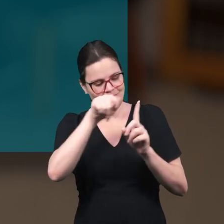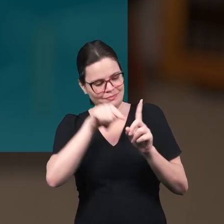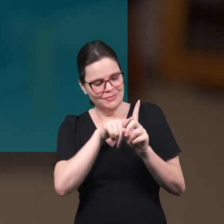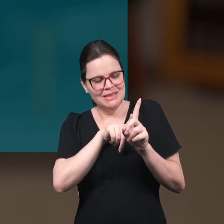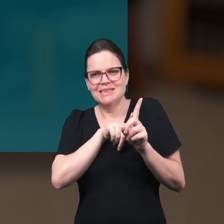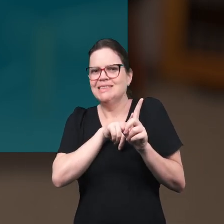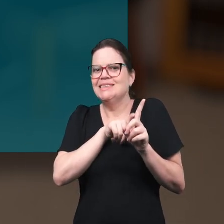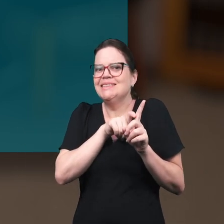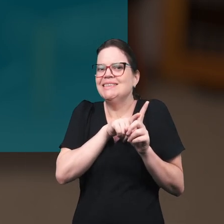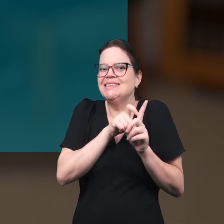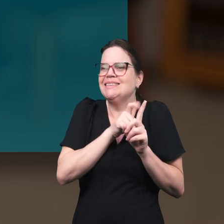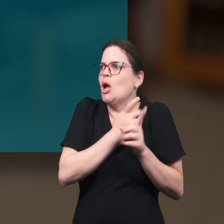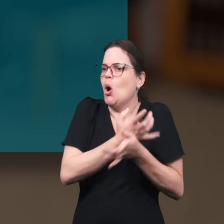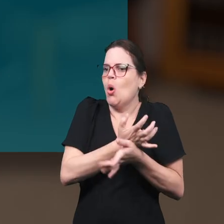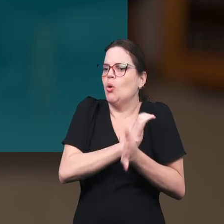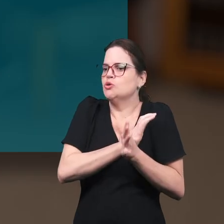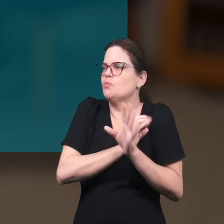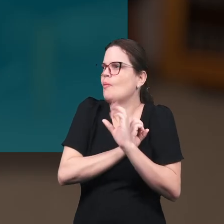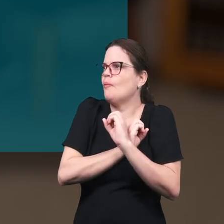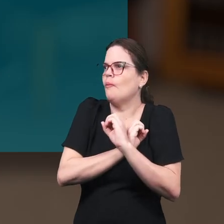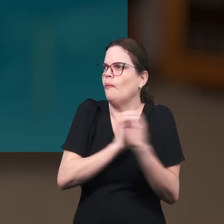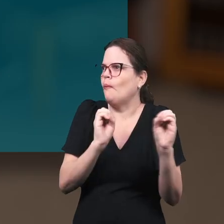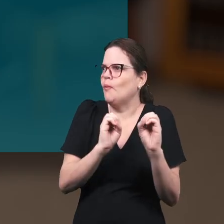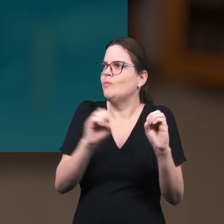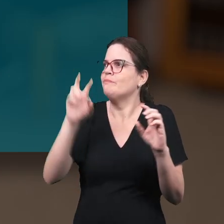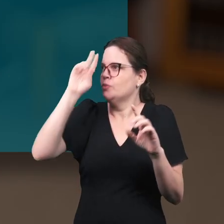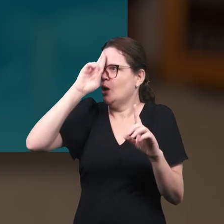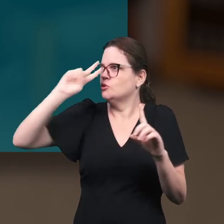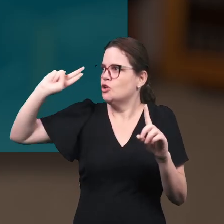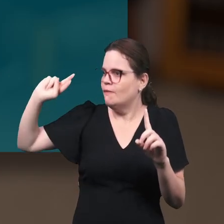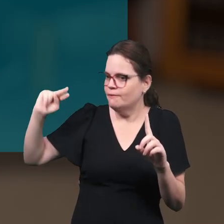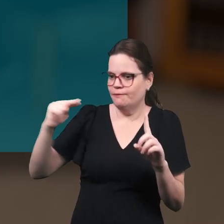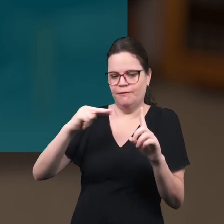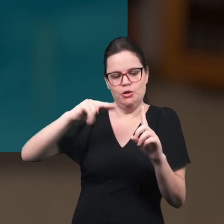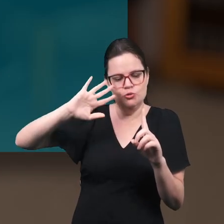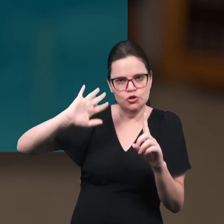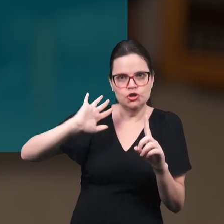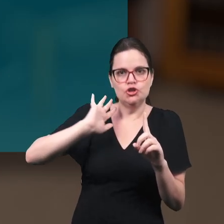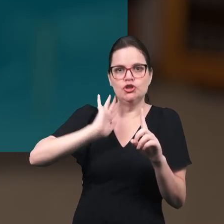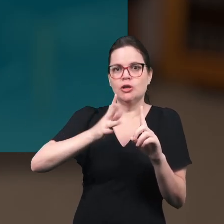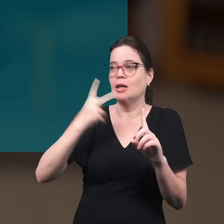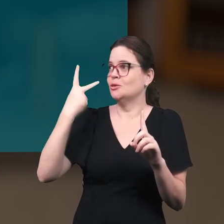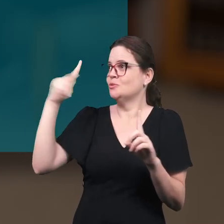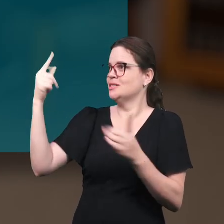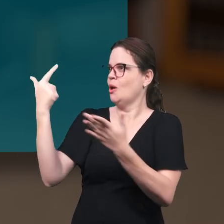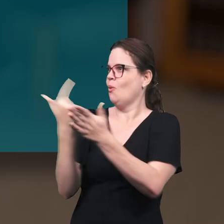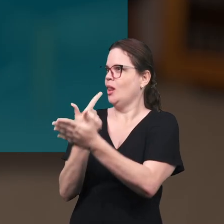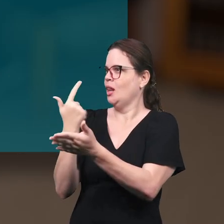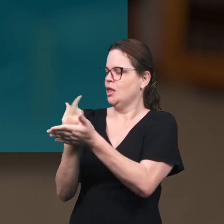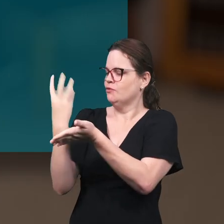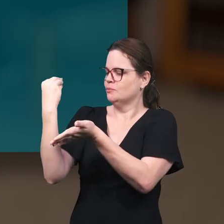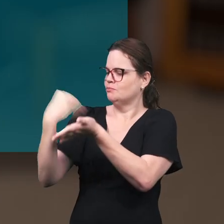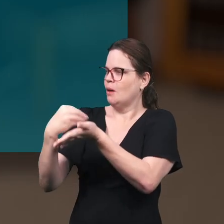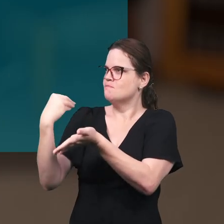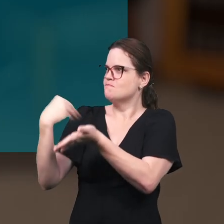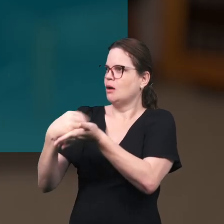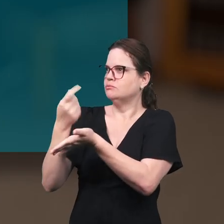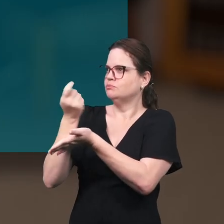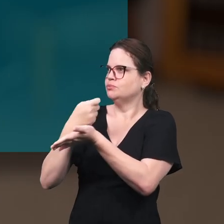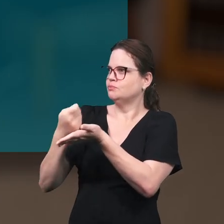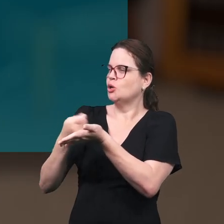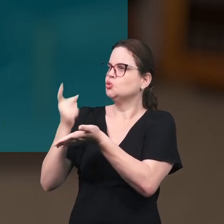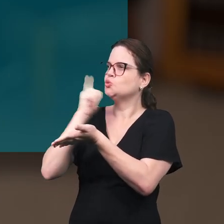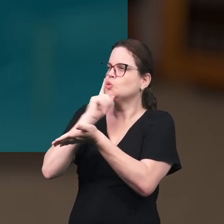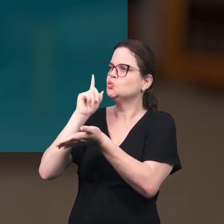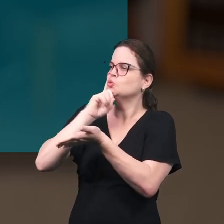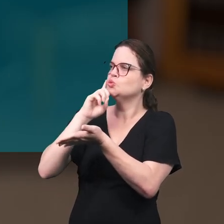livro todas essas coisas foram escritas, as quais iam sendo dia a dia